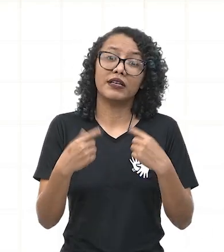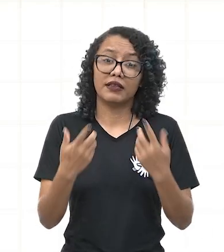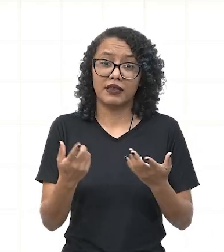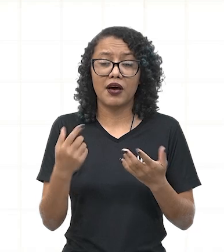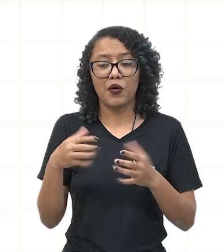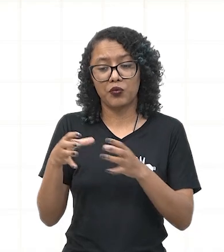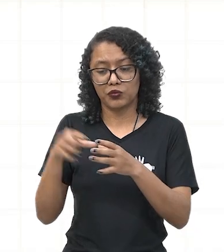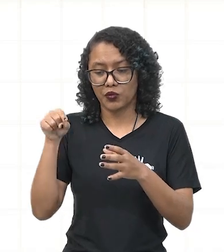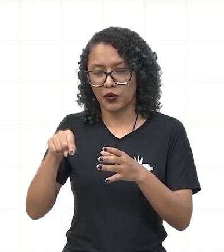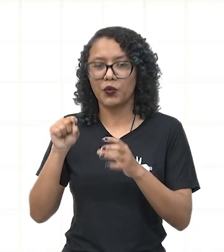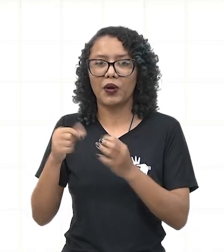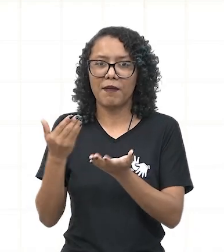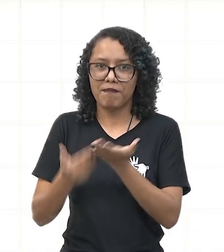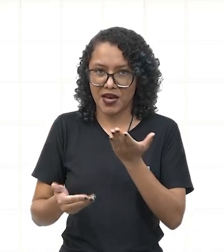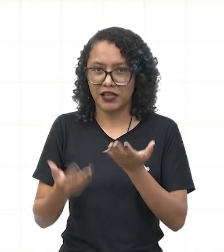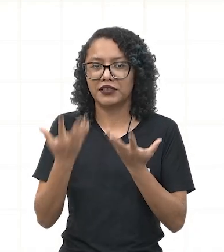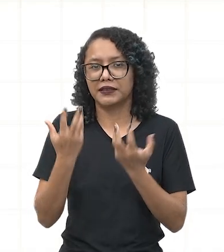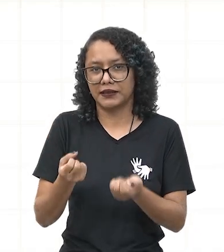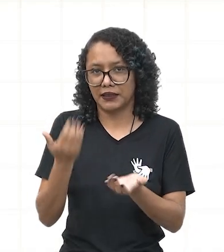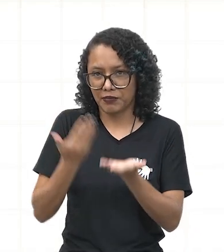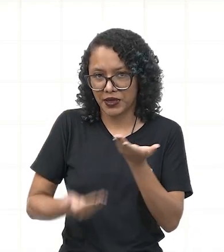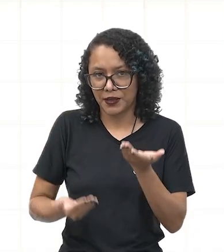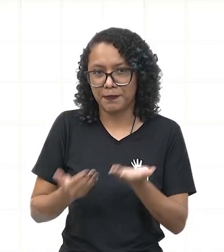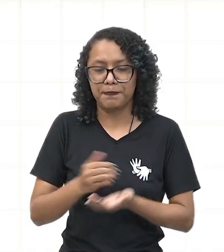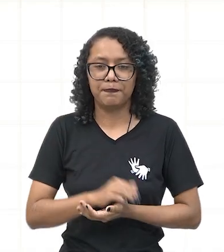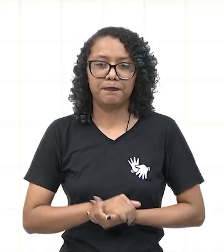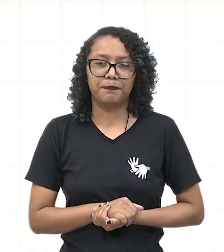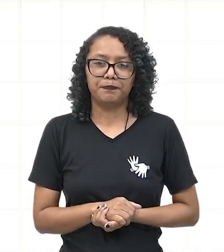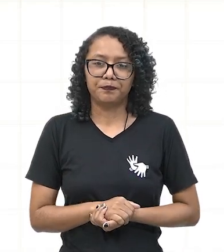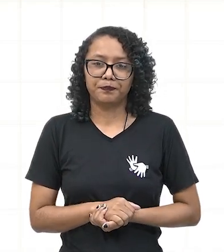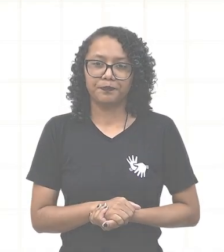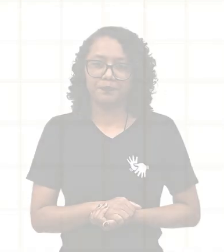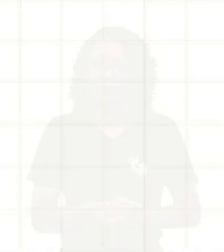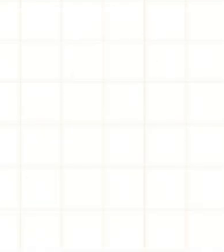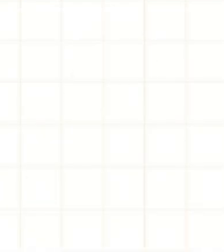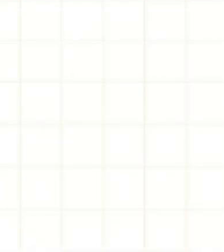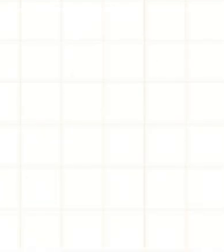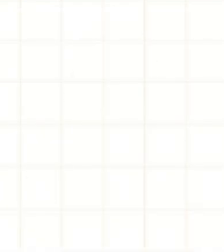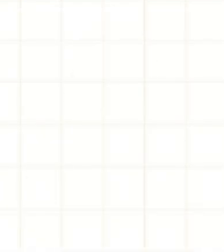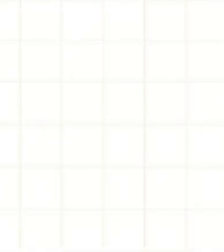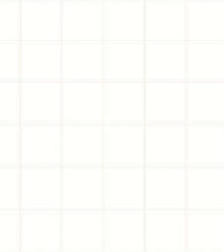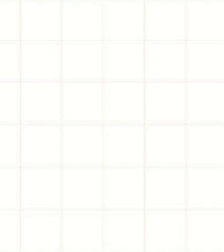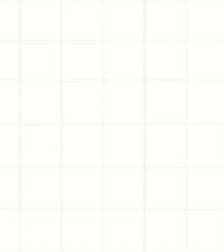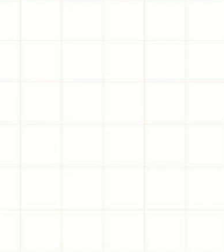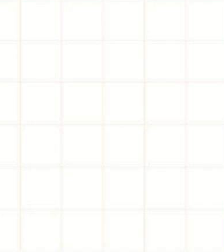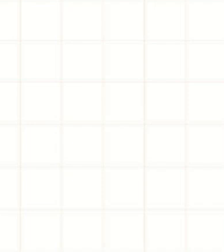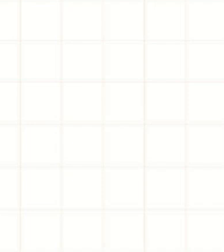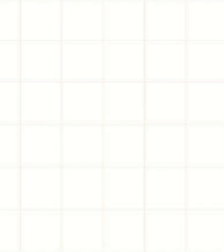dos rebeldes. E as consequências dessa revolta, quais serão